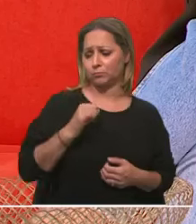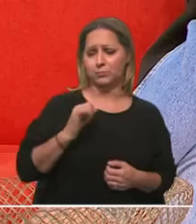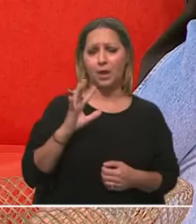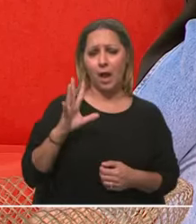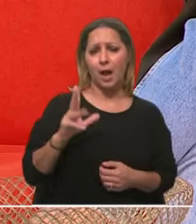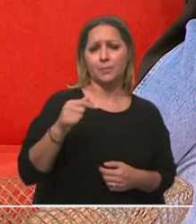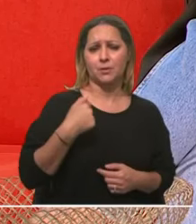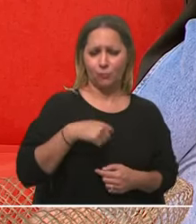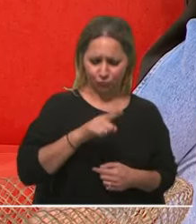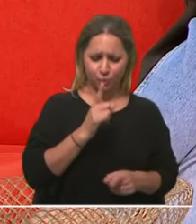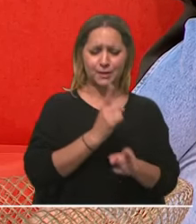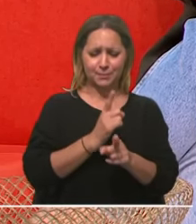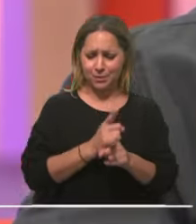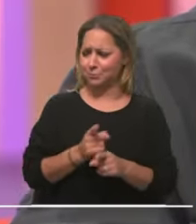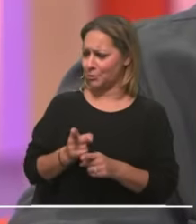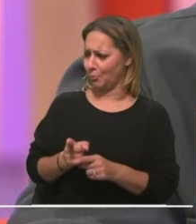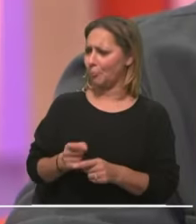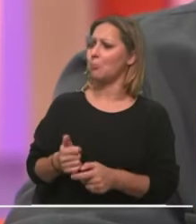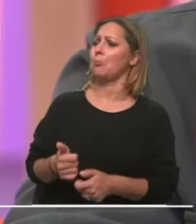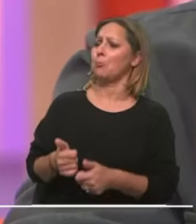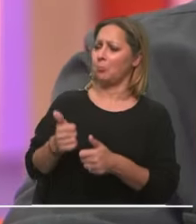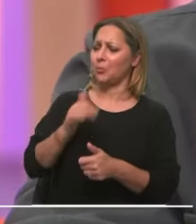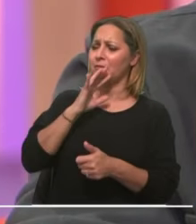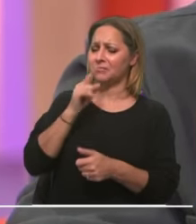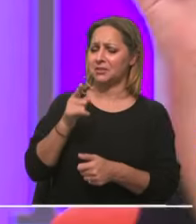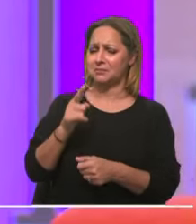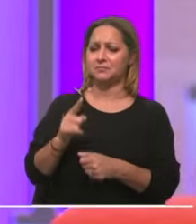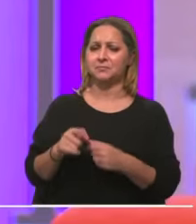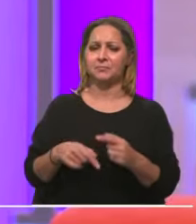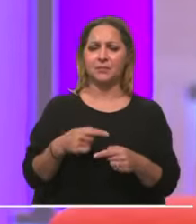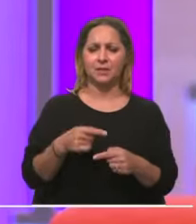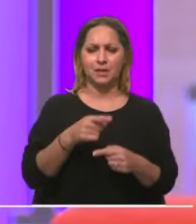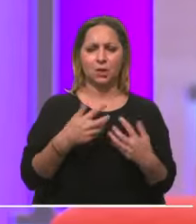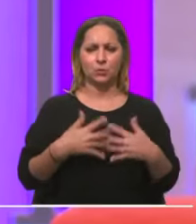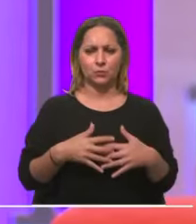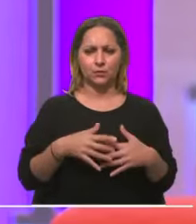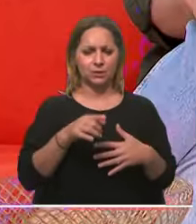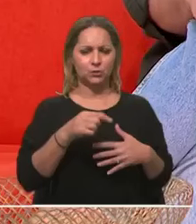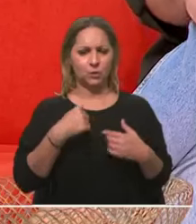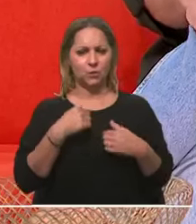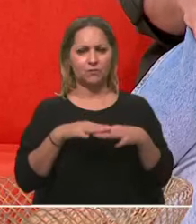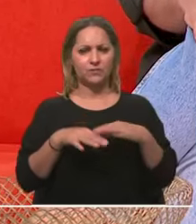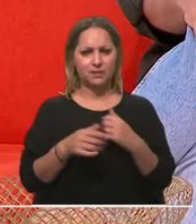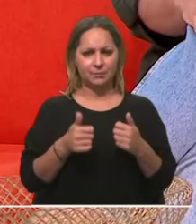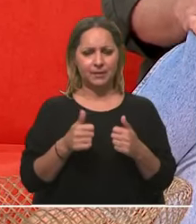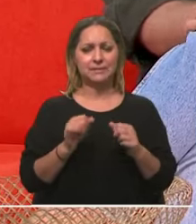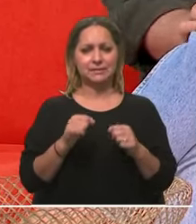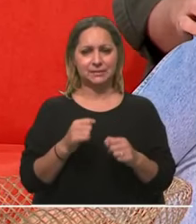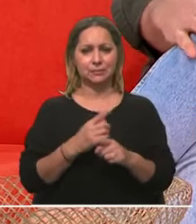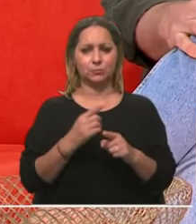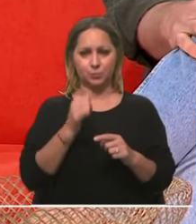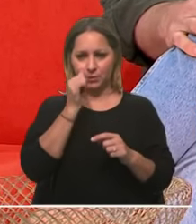vou igual eu bora é mesmo assim mas verdade mas essa dúvida apareceu Será que estou a fazer bem on ol sim porque no